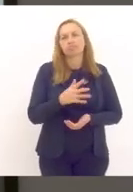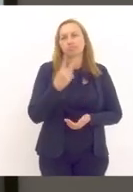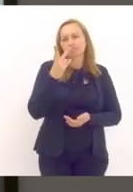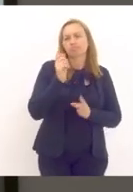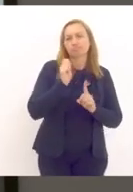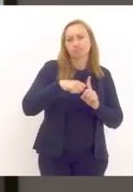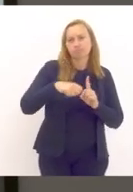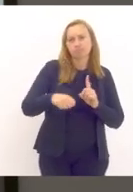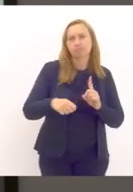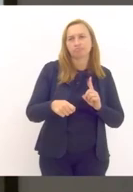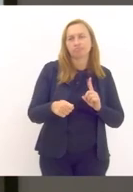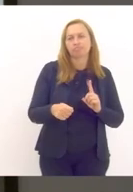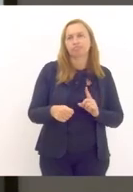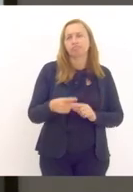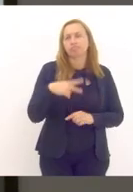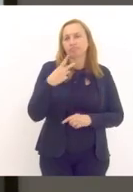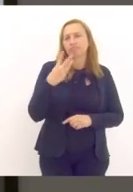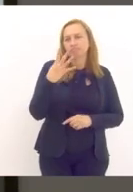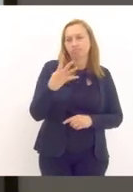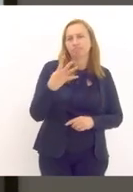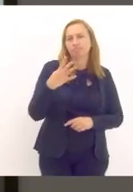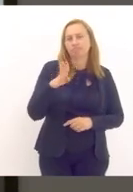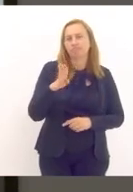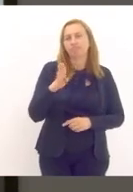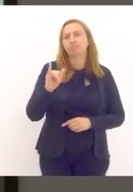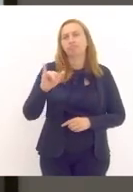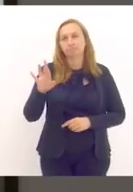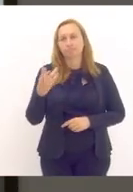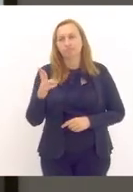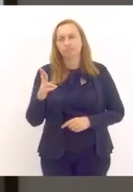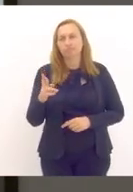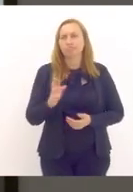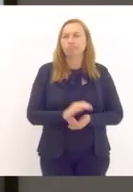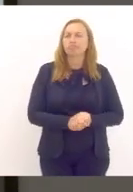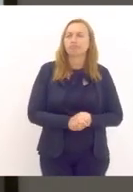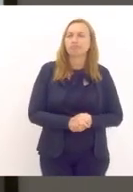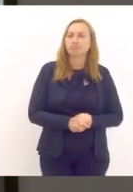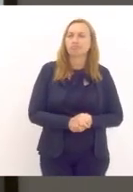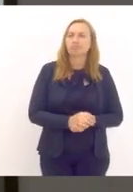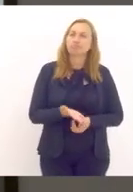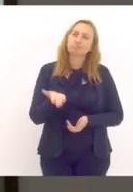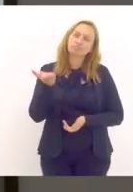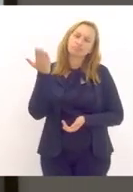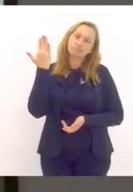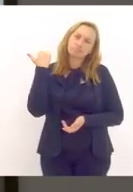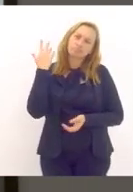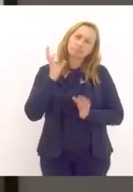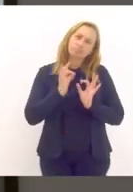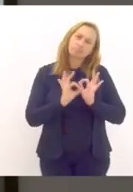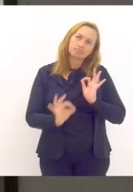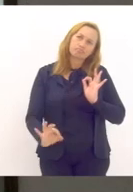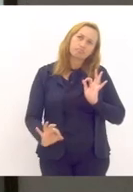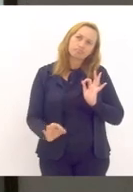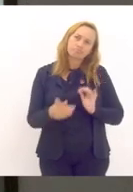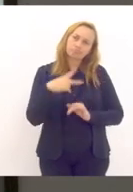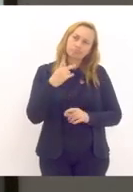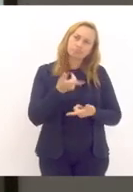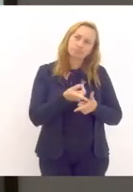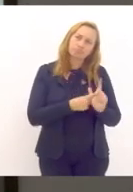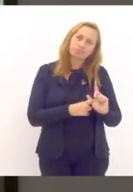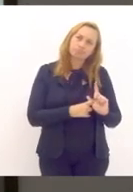2 meses. Então, estamos falando de 4 bilhões. Ou seja, de estoque de um passado mais distante, nós estamos falando de uma dívida aqui na casa